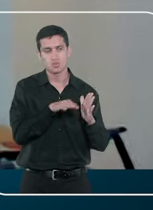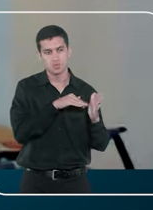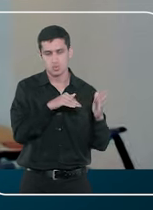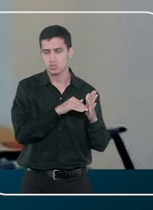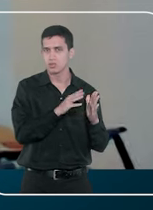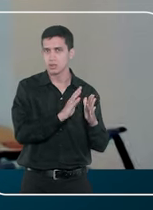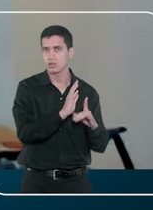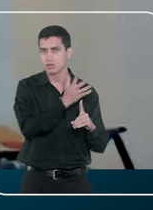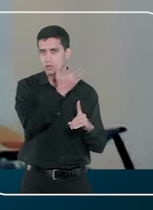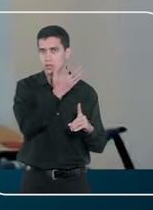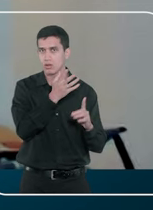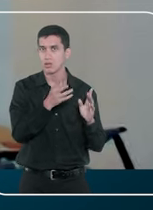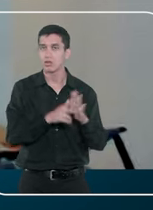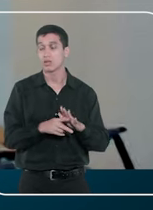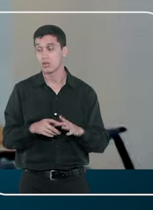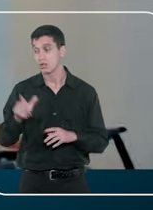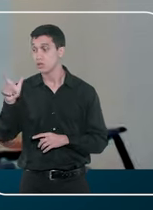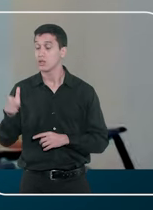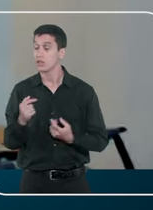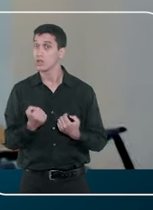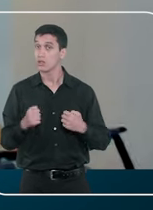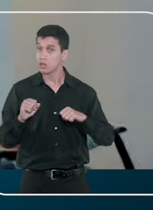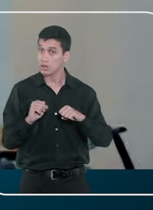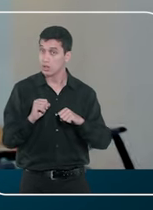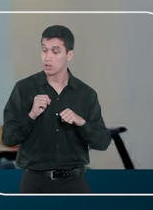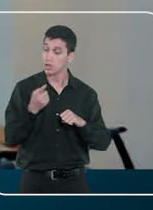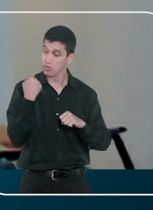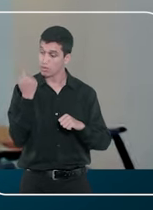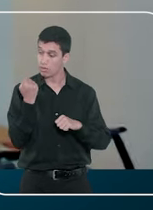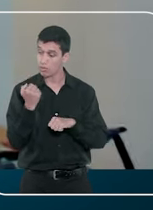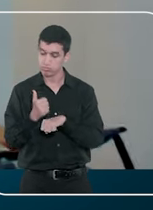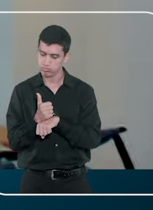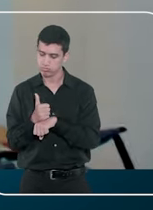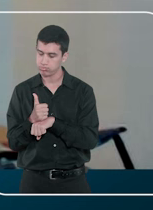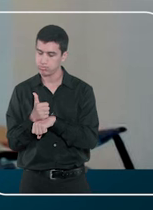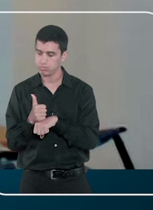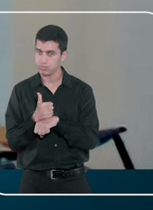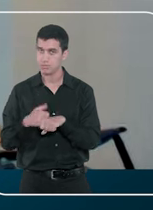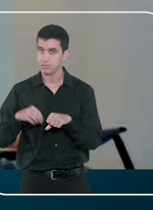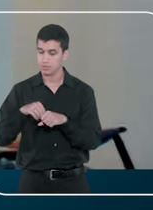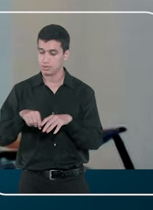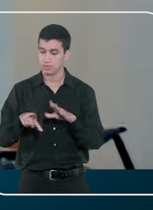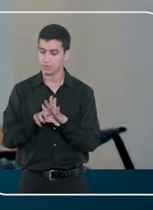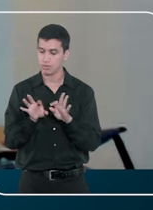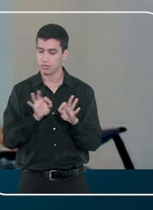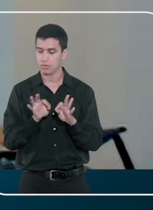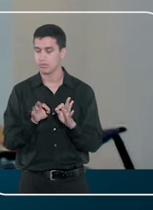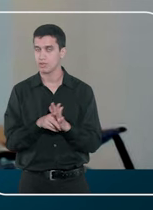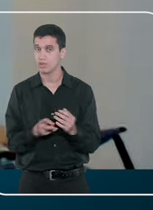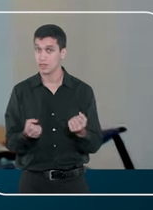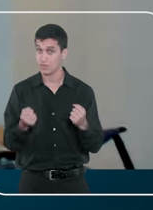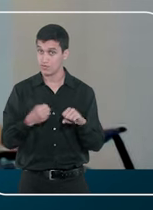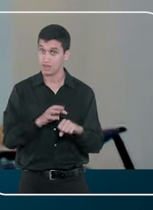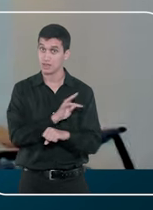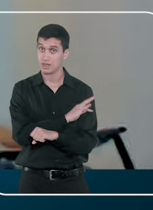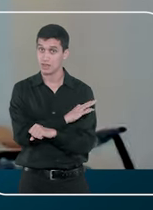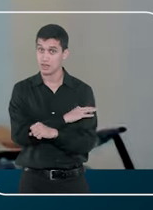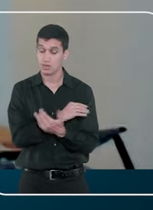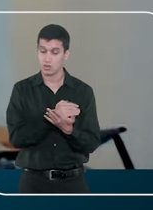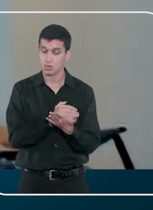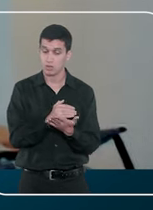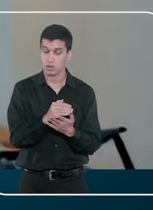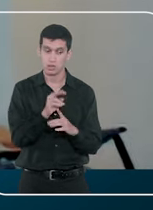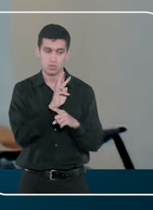atos por defensor, por advogado, ou seja, profissional legalmente constituído para a realização da defesa técnica, iniciando